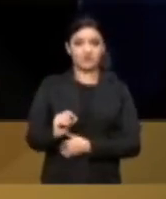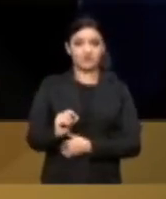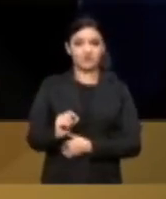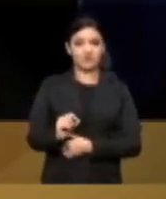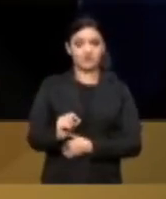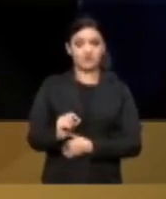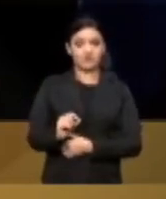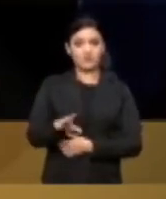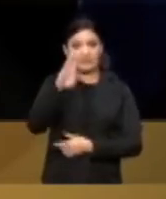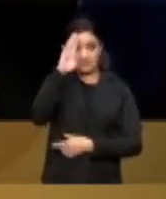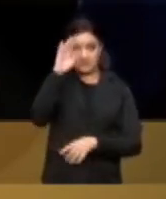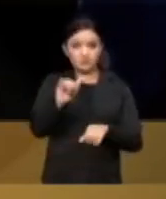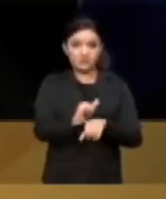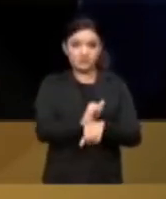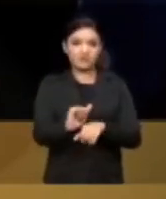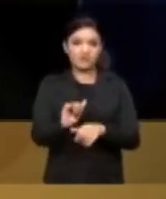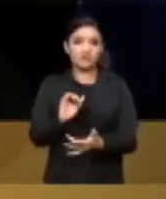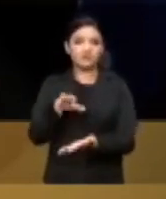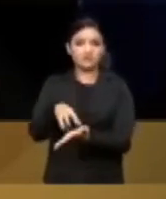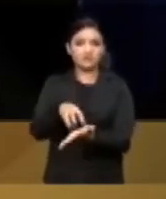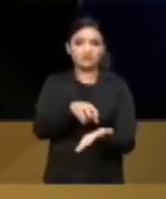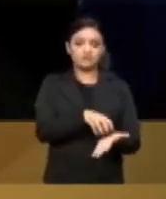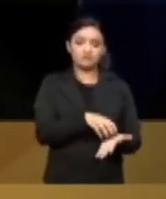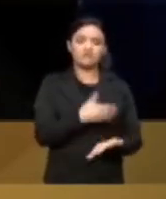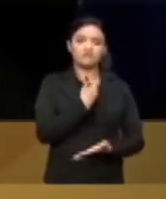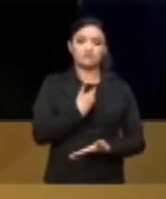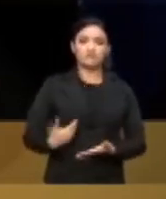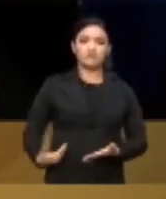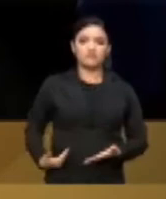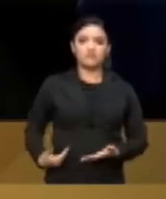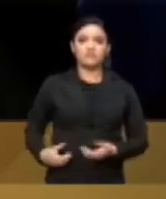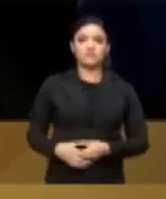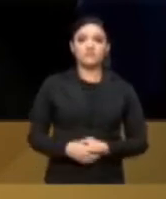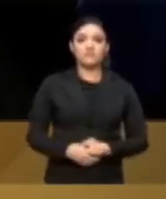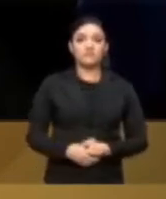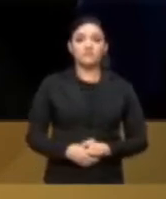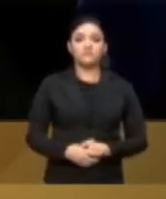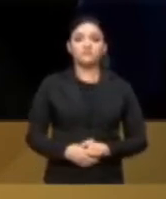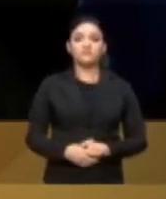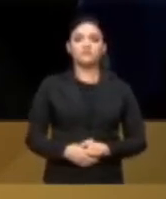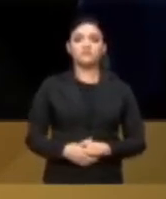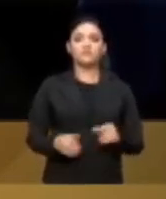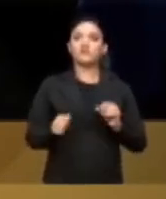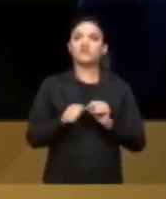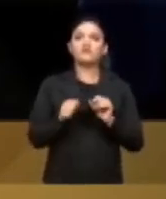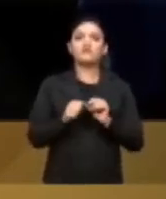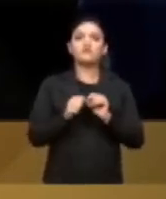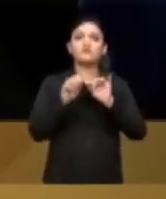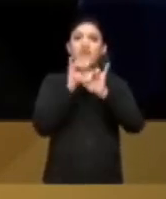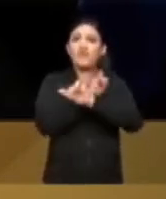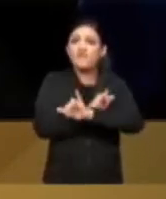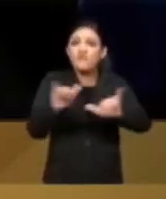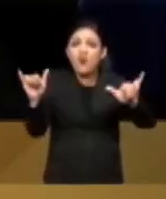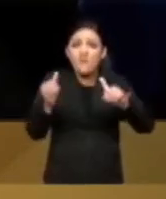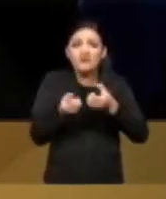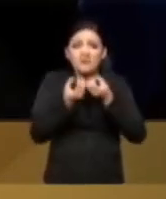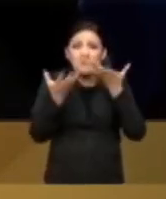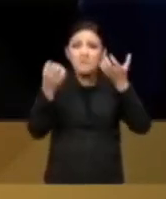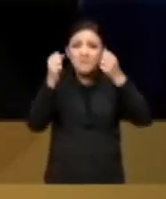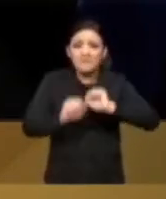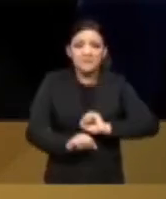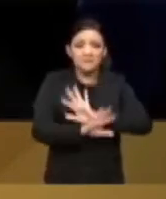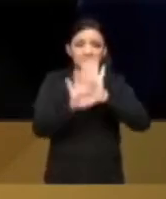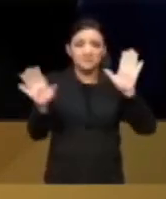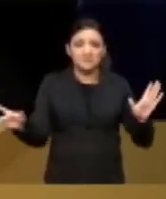das instituições públicas, provendo a população com informações e esclarecimentos, visando a uma